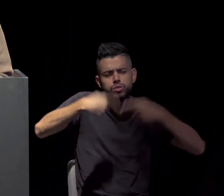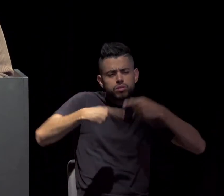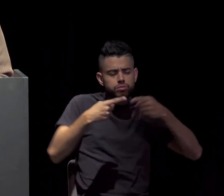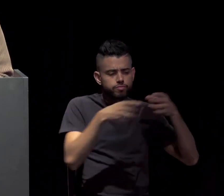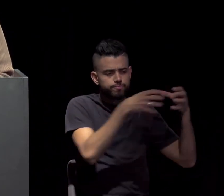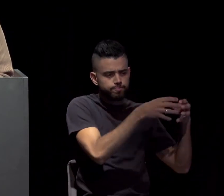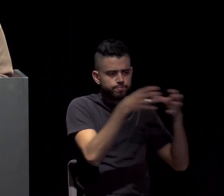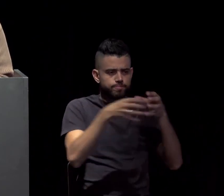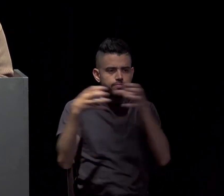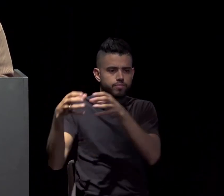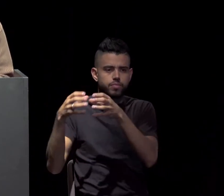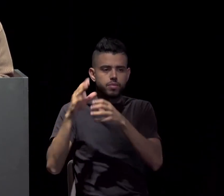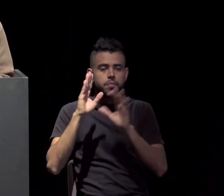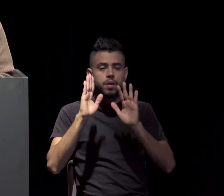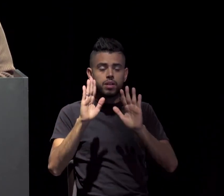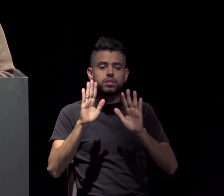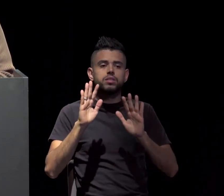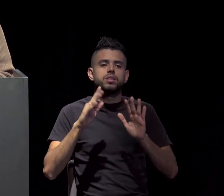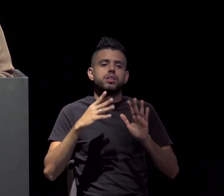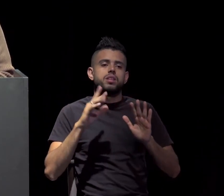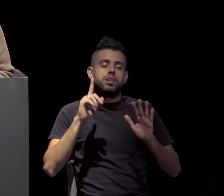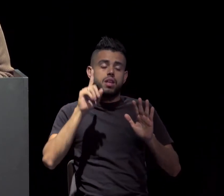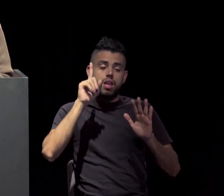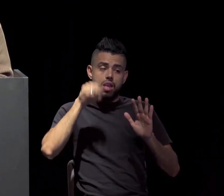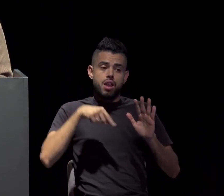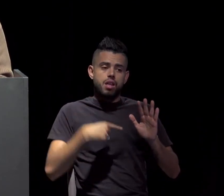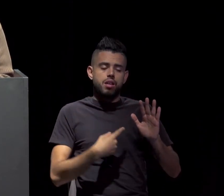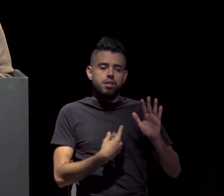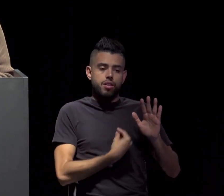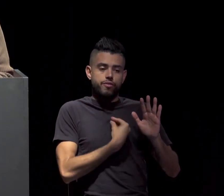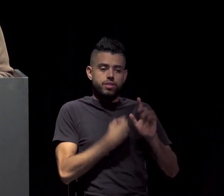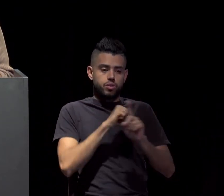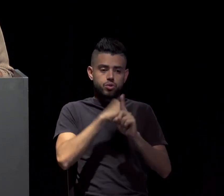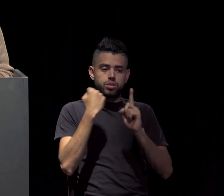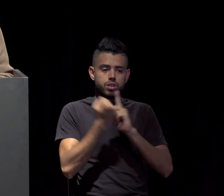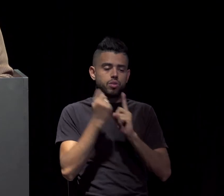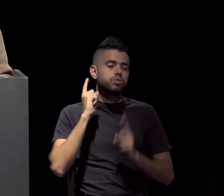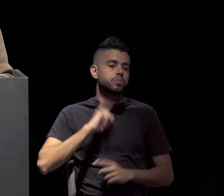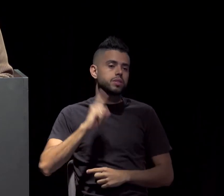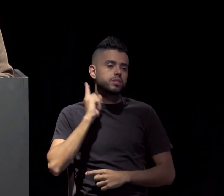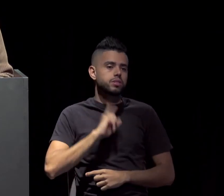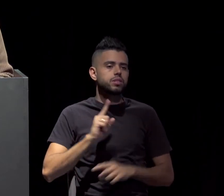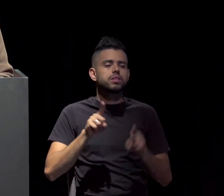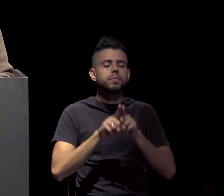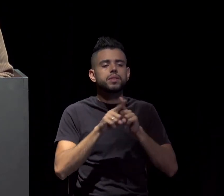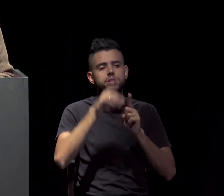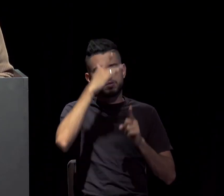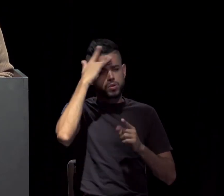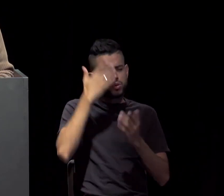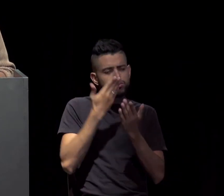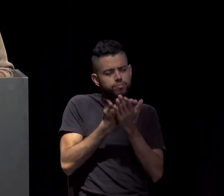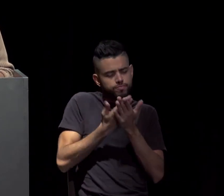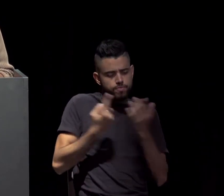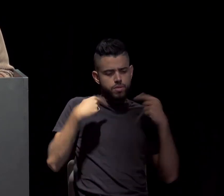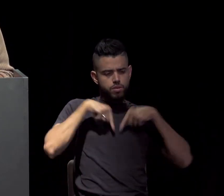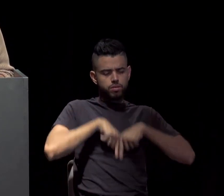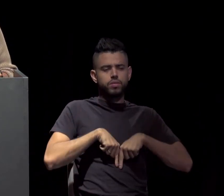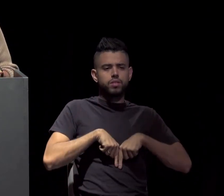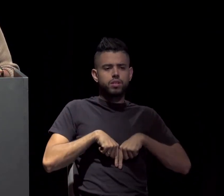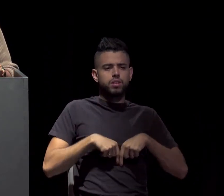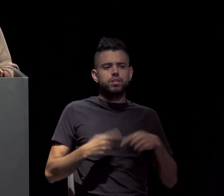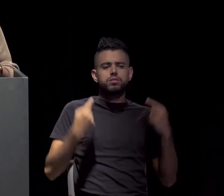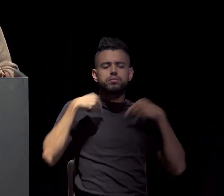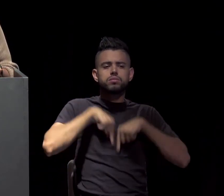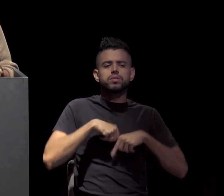centro da articulação da vida social das Minas Gerais. Por outro lado, a contribuição dos antropólogos. Na medida que a antropologia